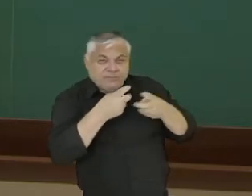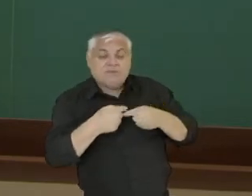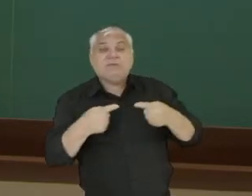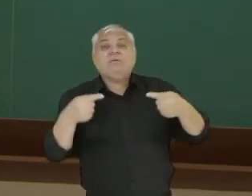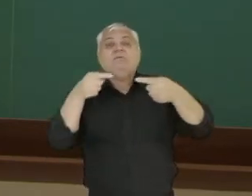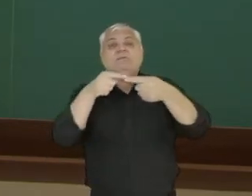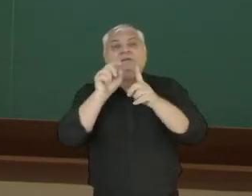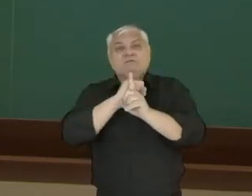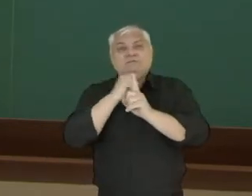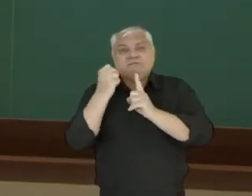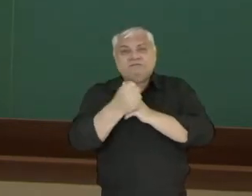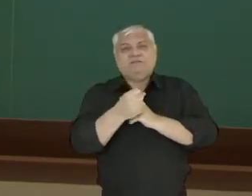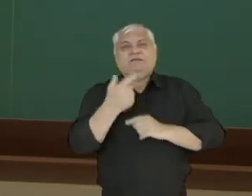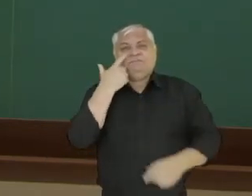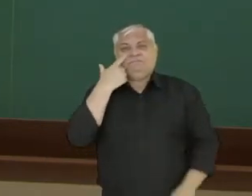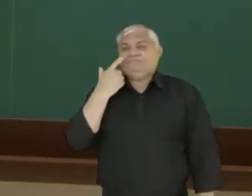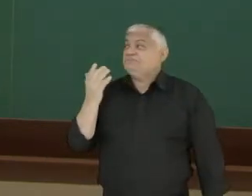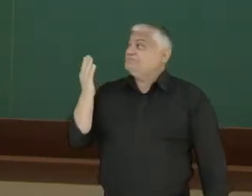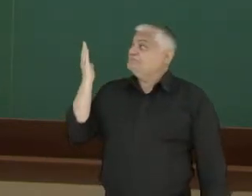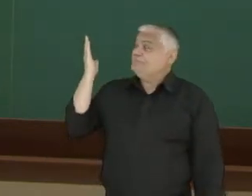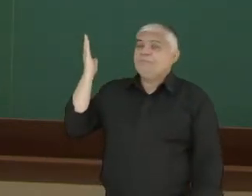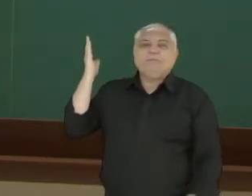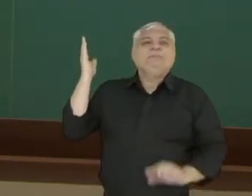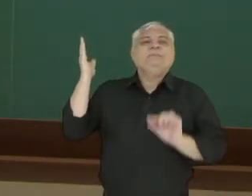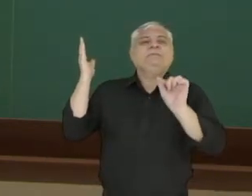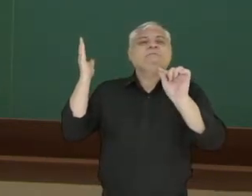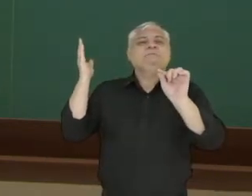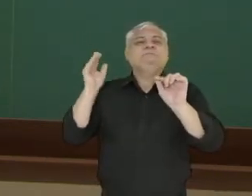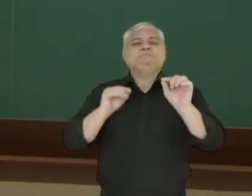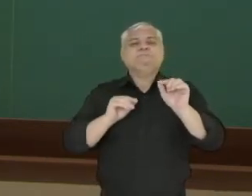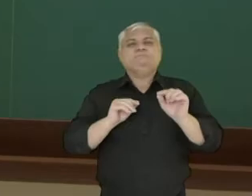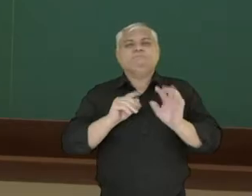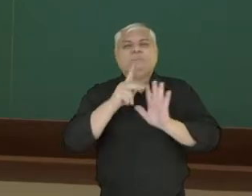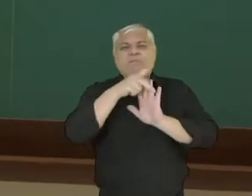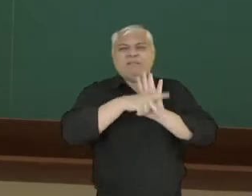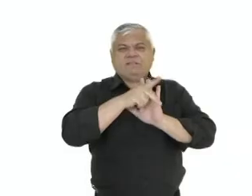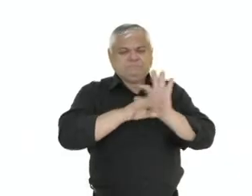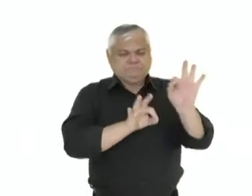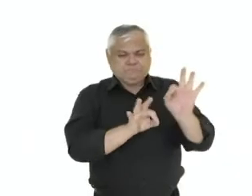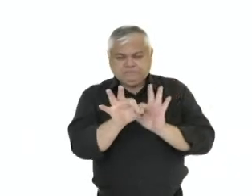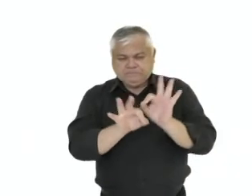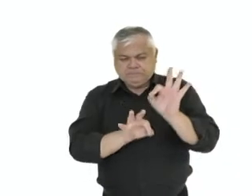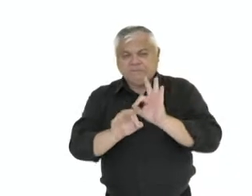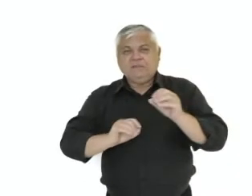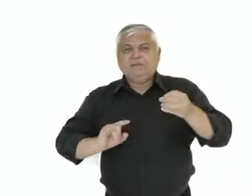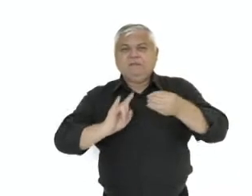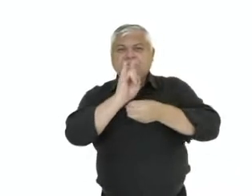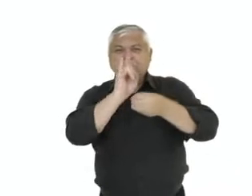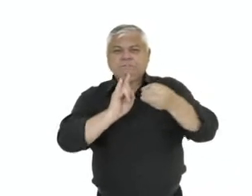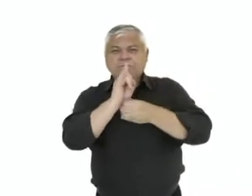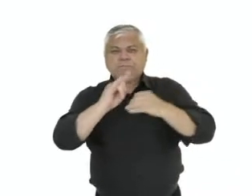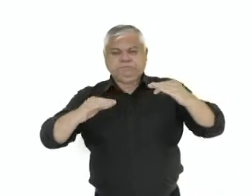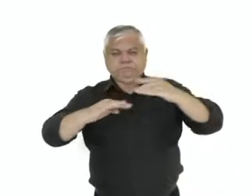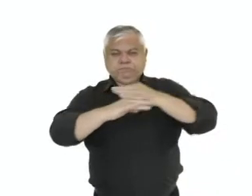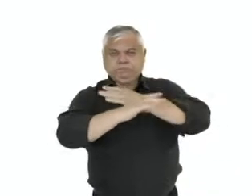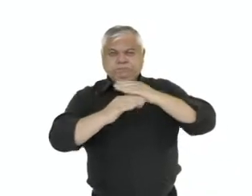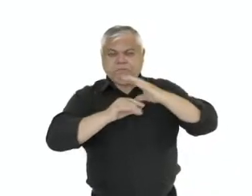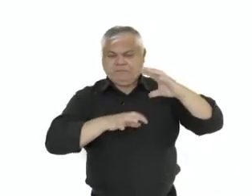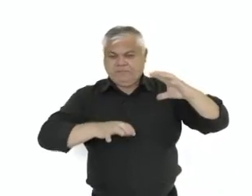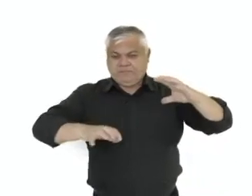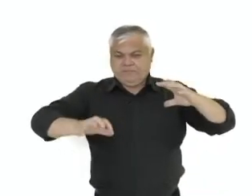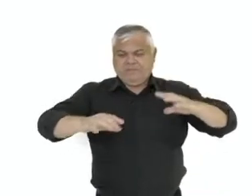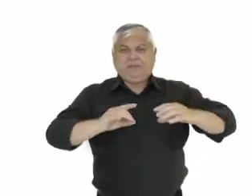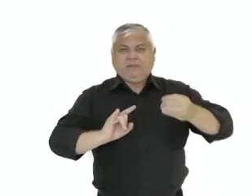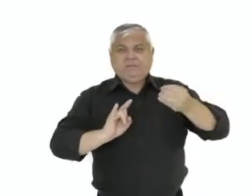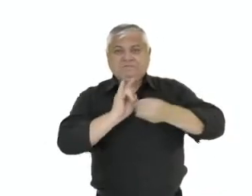sociedade. E aqui a gente vai dar uma ênfase ao planejamento urbano, que está relacionado ao modo de pensar e agir sobre